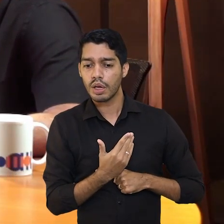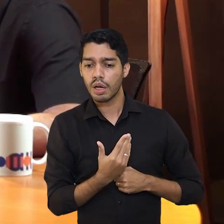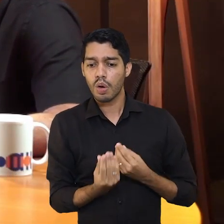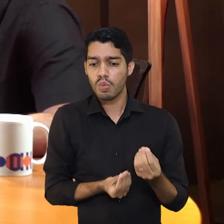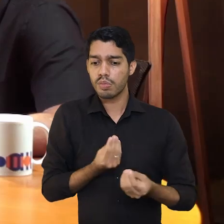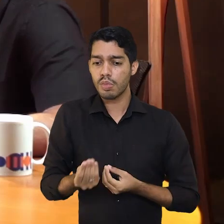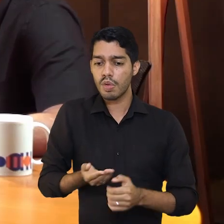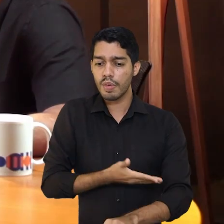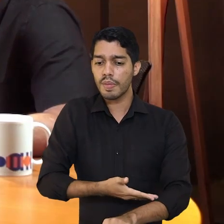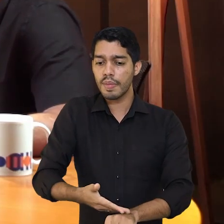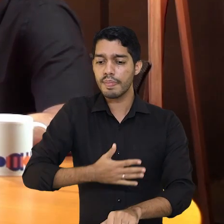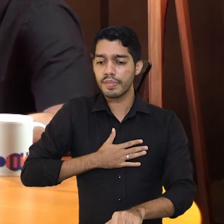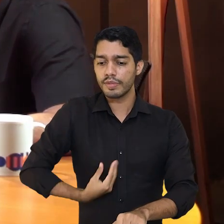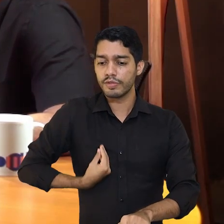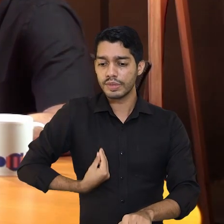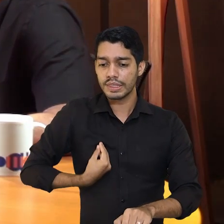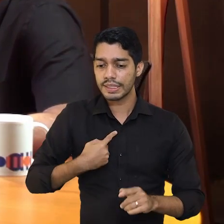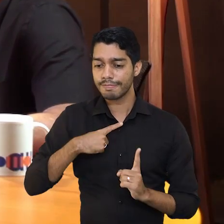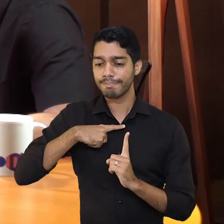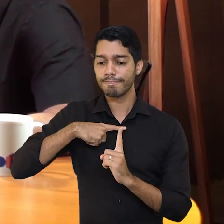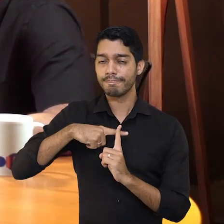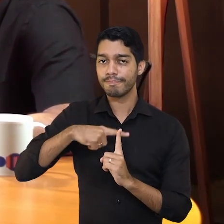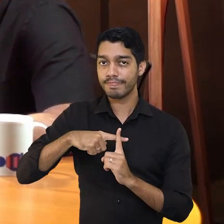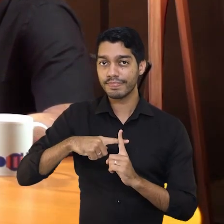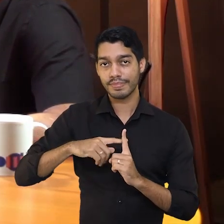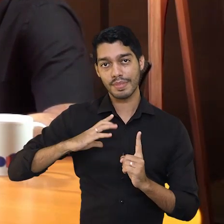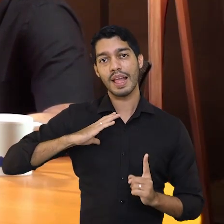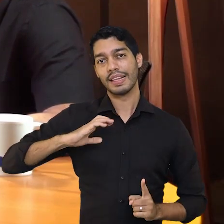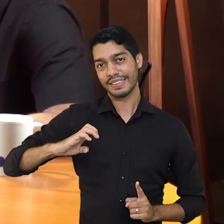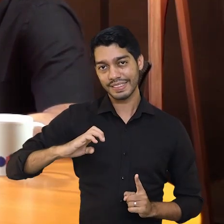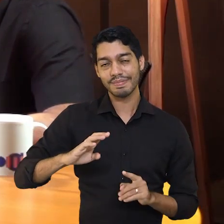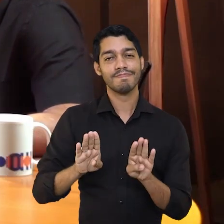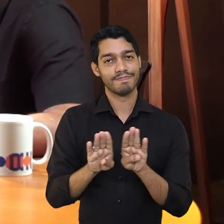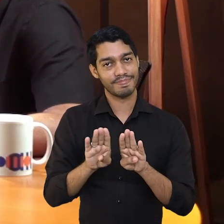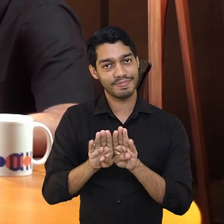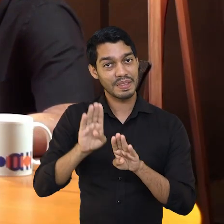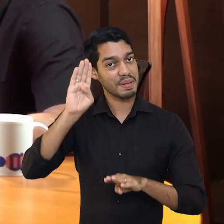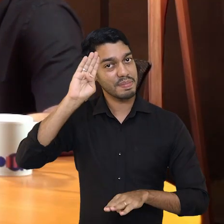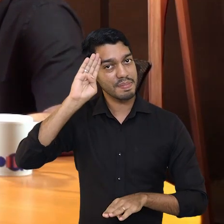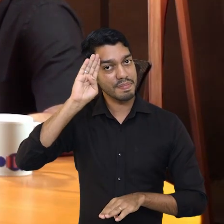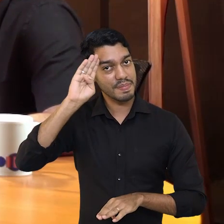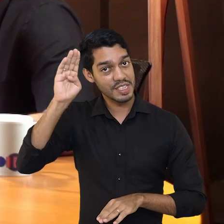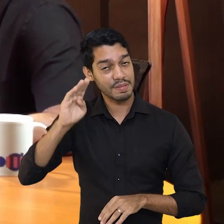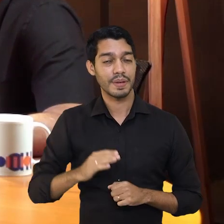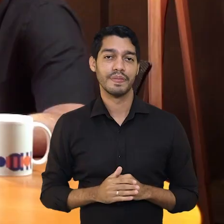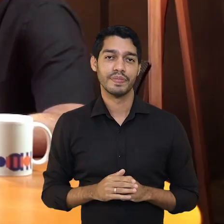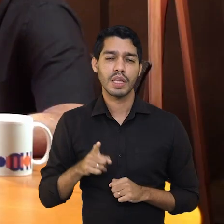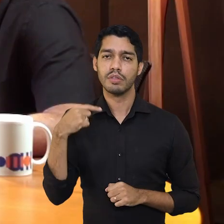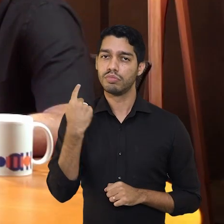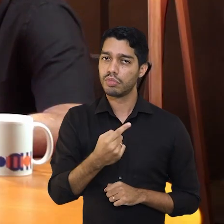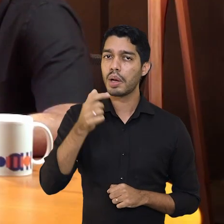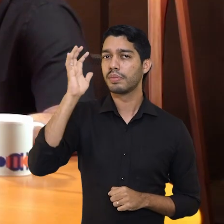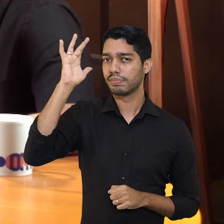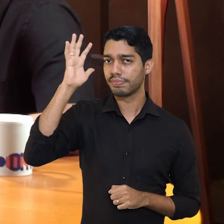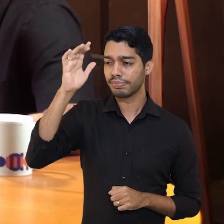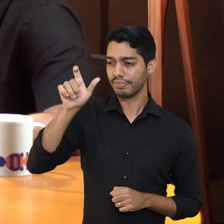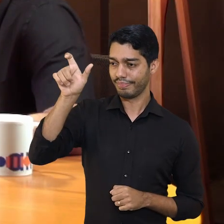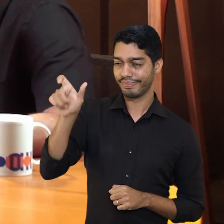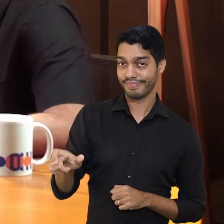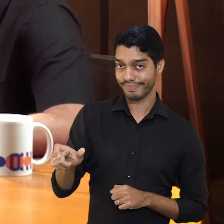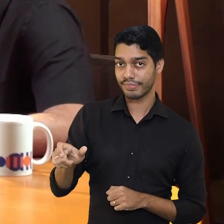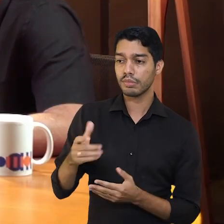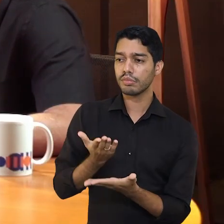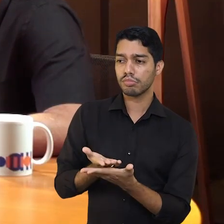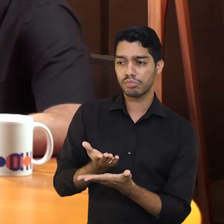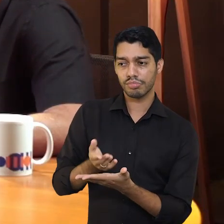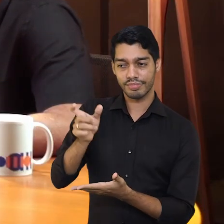forma positiva, né? E ética, sobretudo ética. Então, a gente pensa muito como que esse aluno ele também consegue